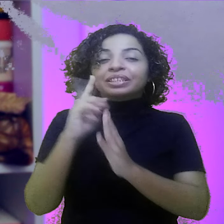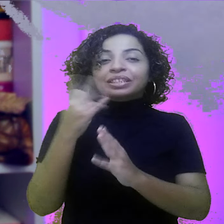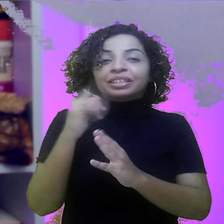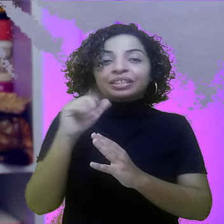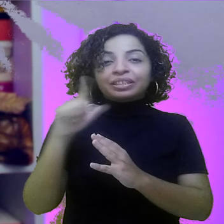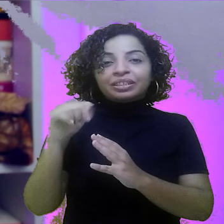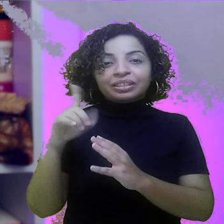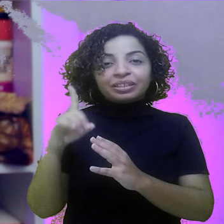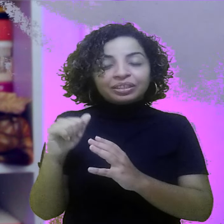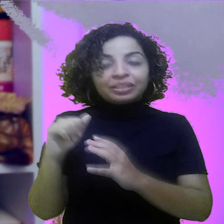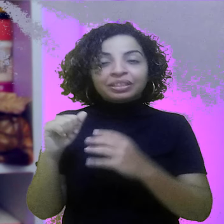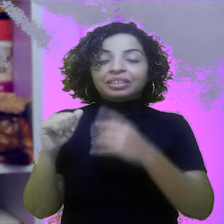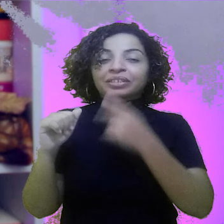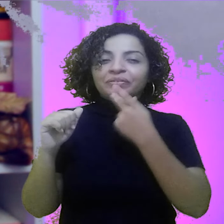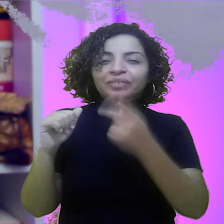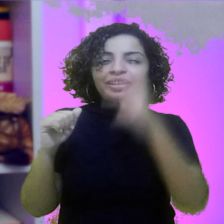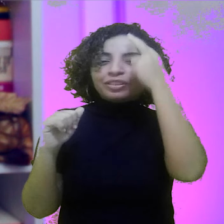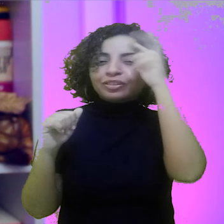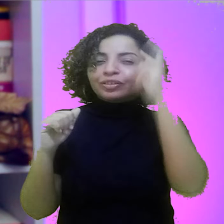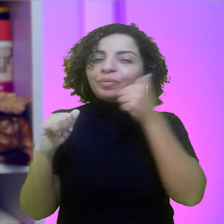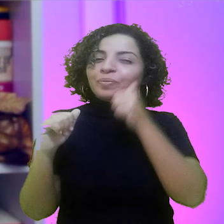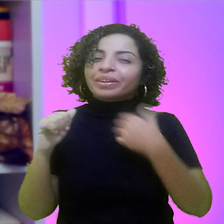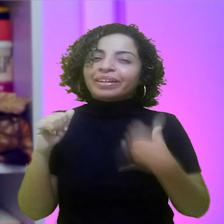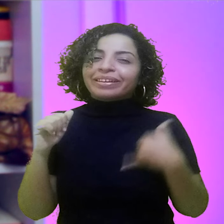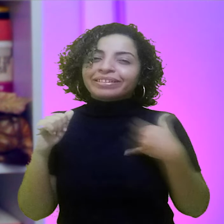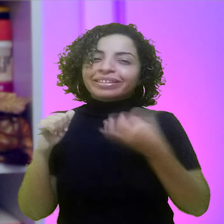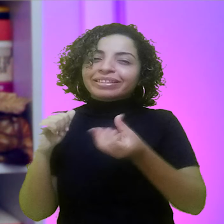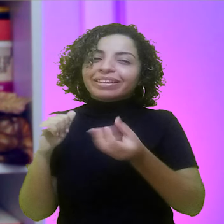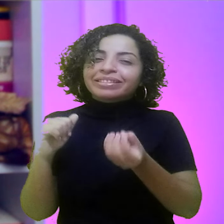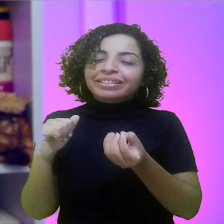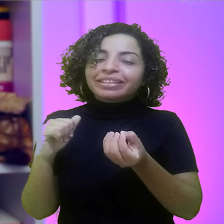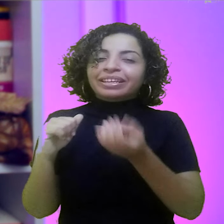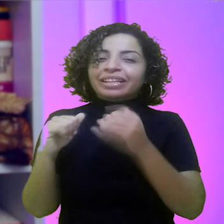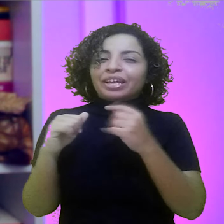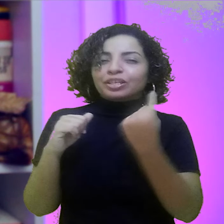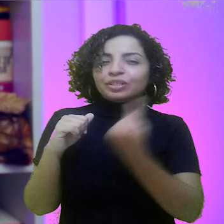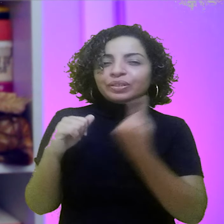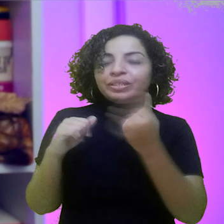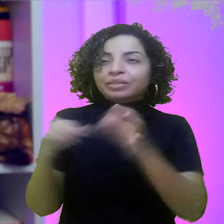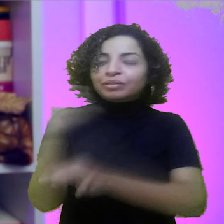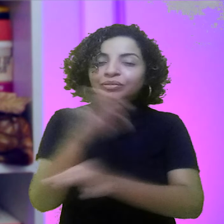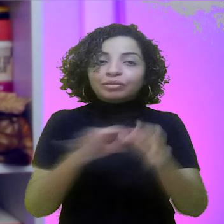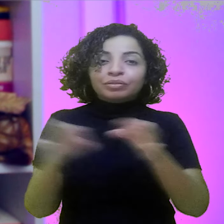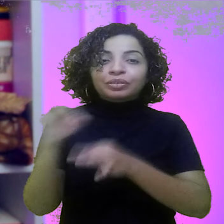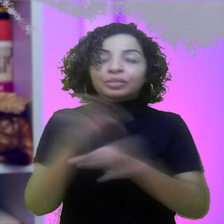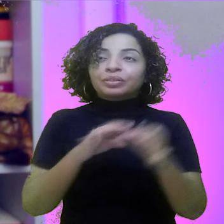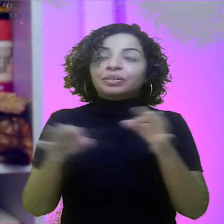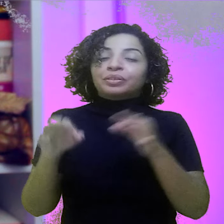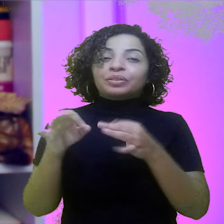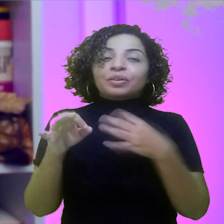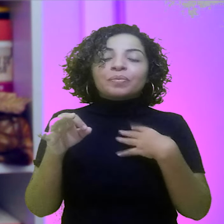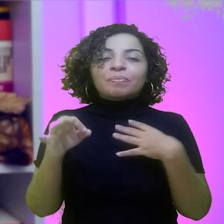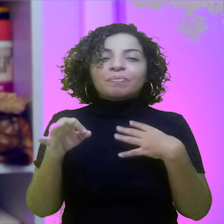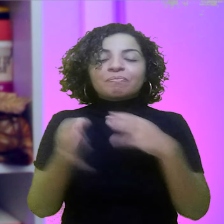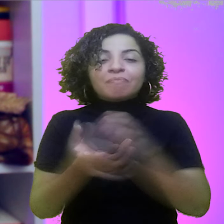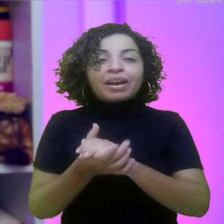conta a história dessa mulher, né, de 60 anos de idade, que está sozinha e reorganizando sua vida depois que o seu marido